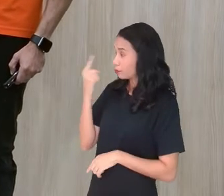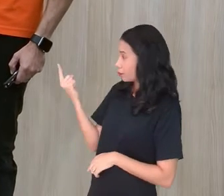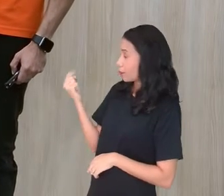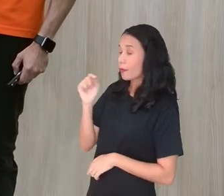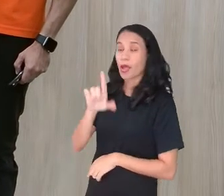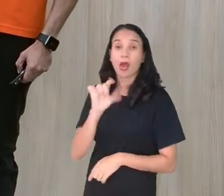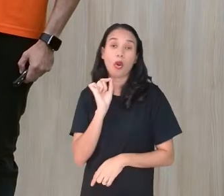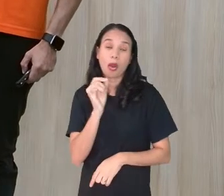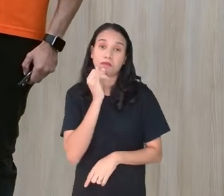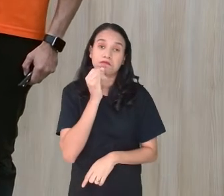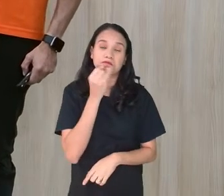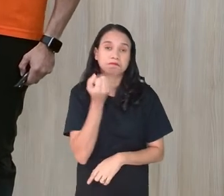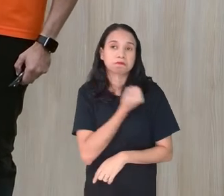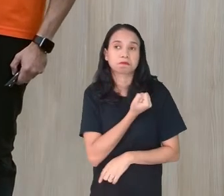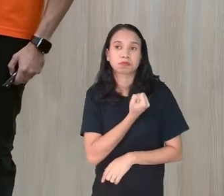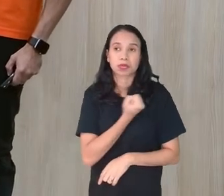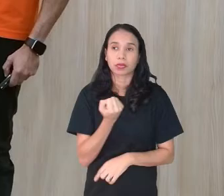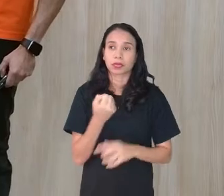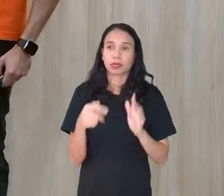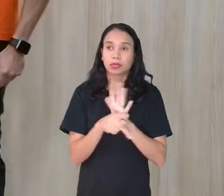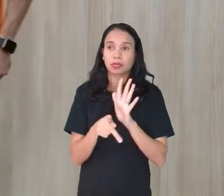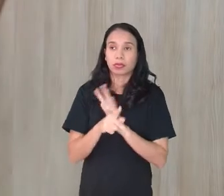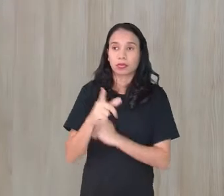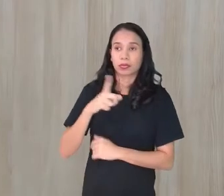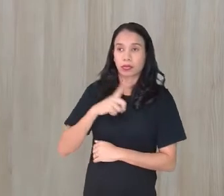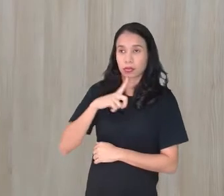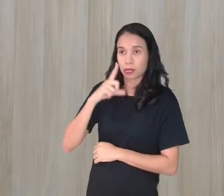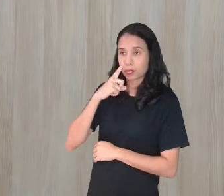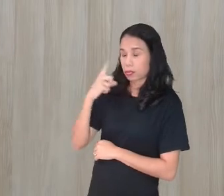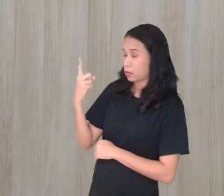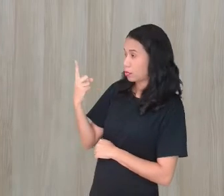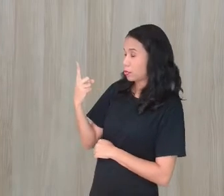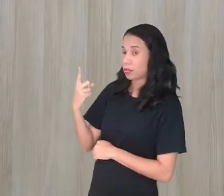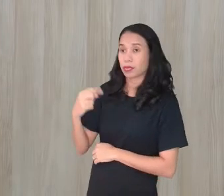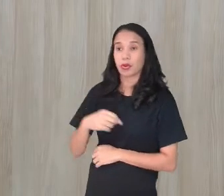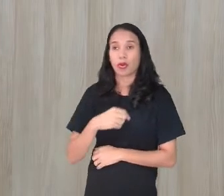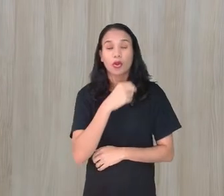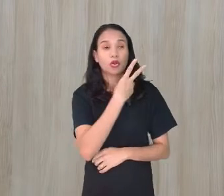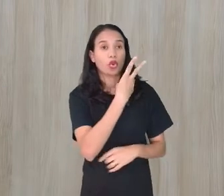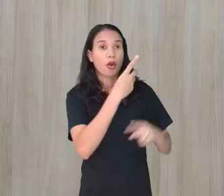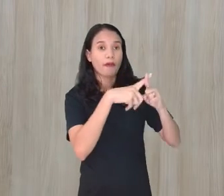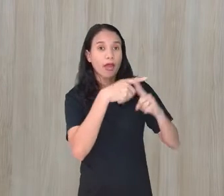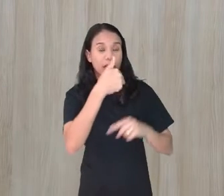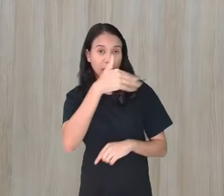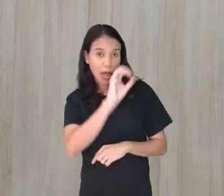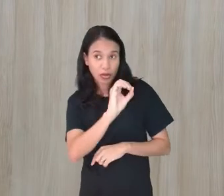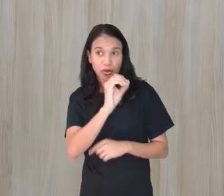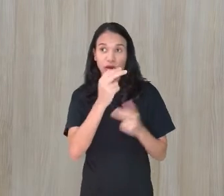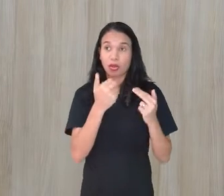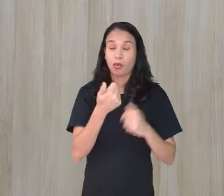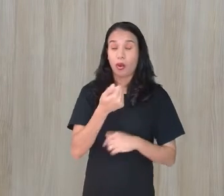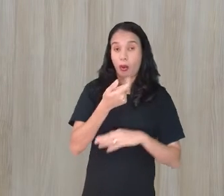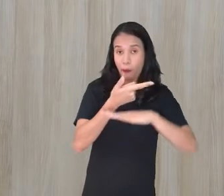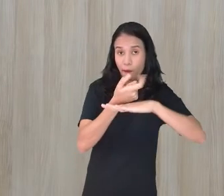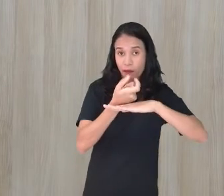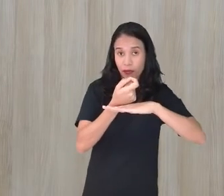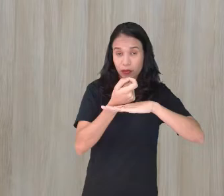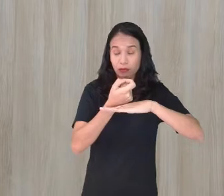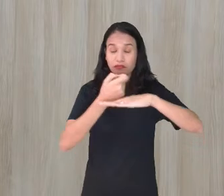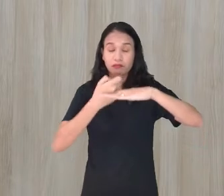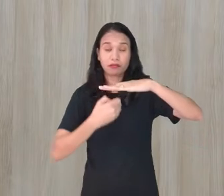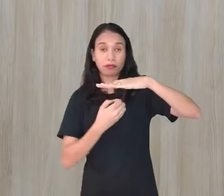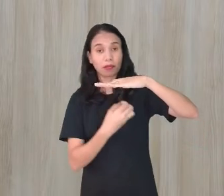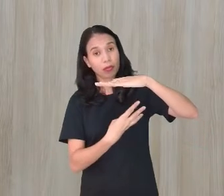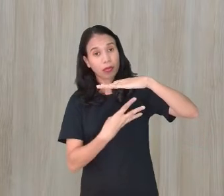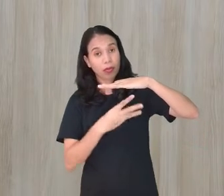que eu escolhi foi o 10, certo? Tá aqui, ó. 2 vezes 10 é igual a 20 e